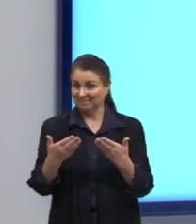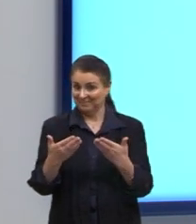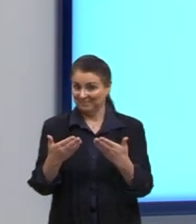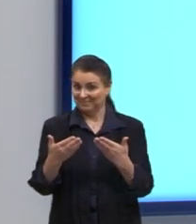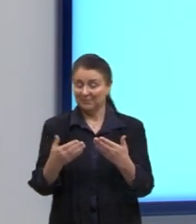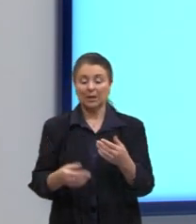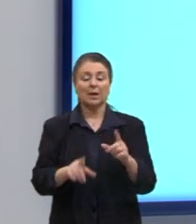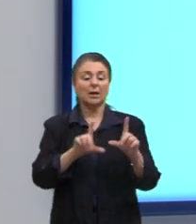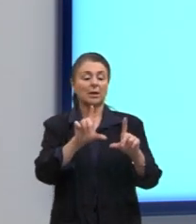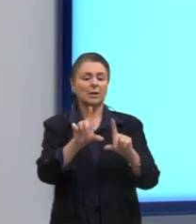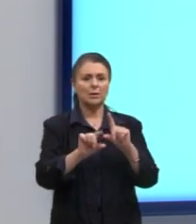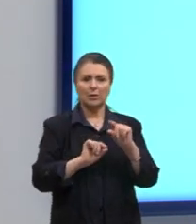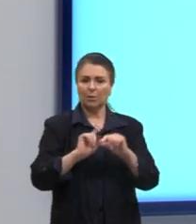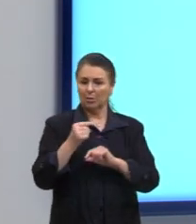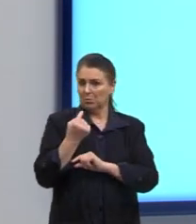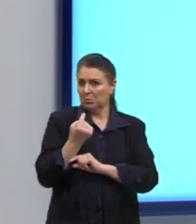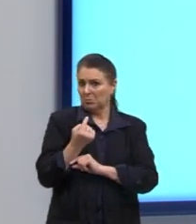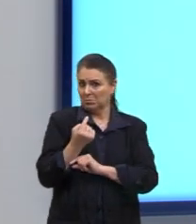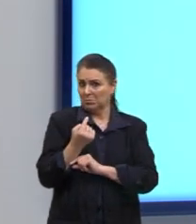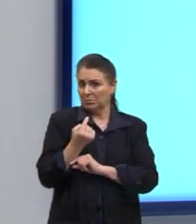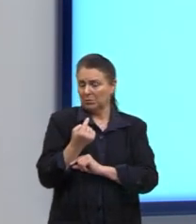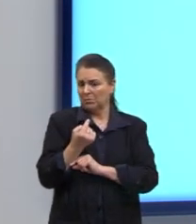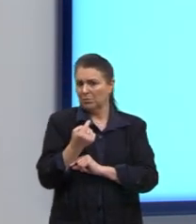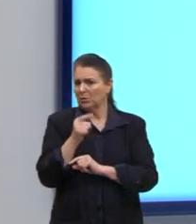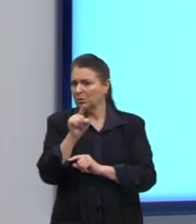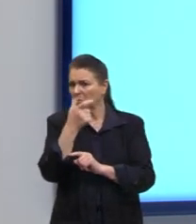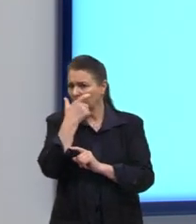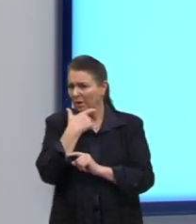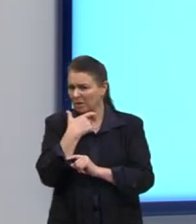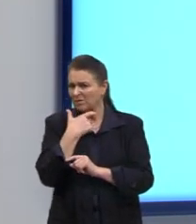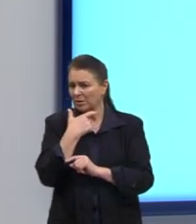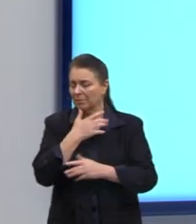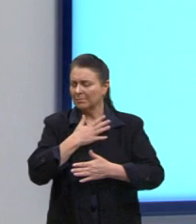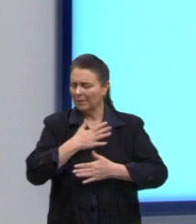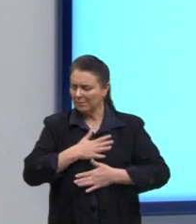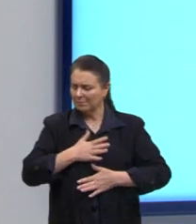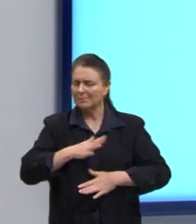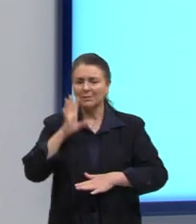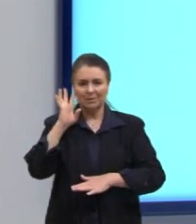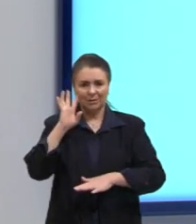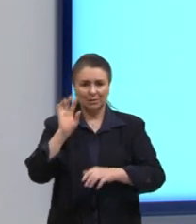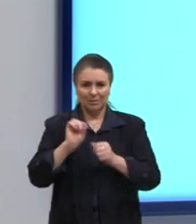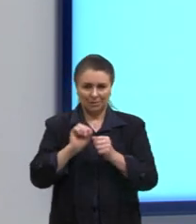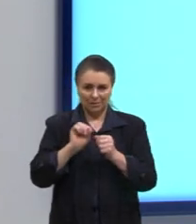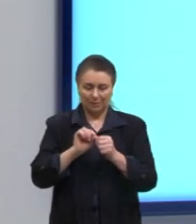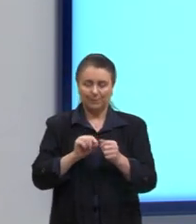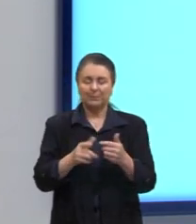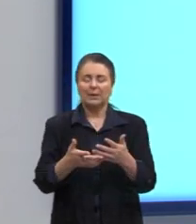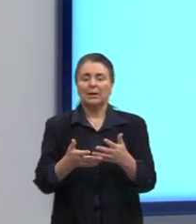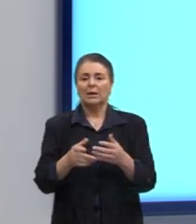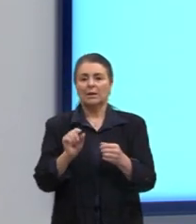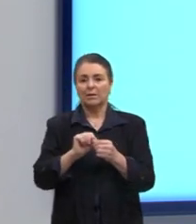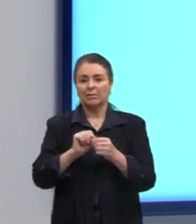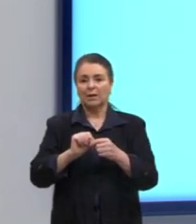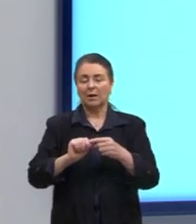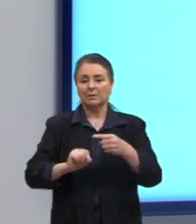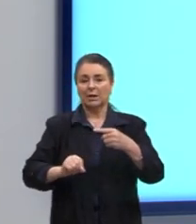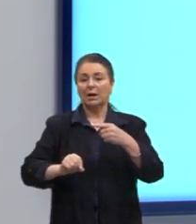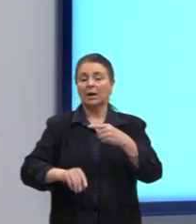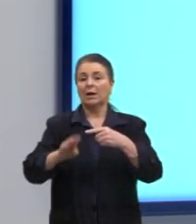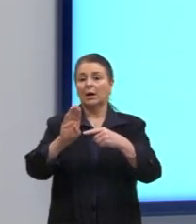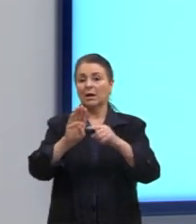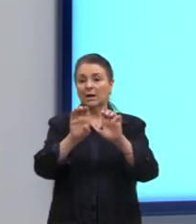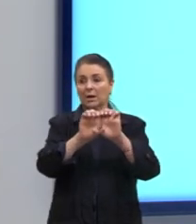Escolhe um deles aquele que tu achar que vai ser mais tranquilo e aí nós vamos pegar a equação reduzida